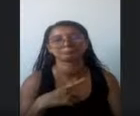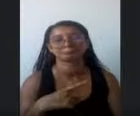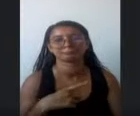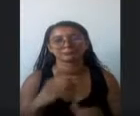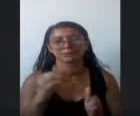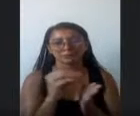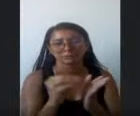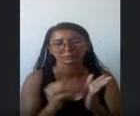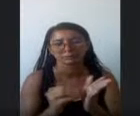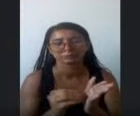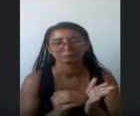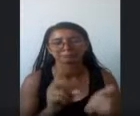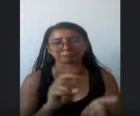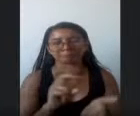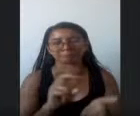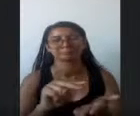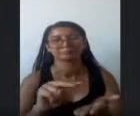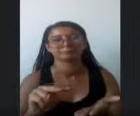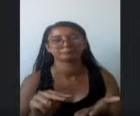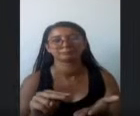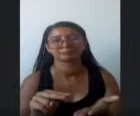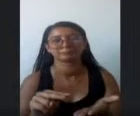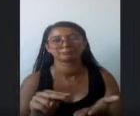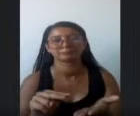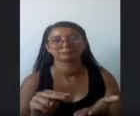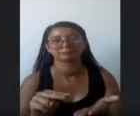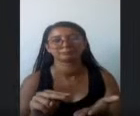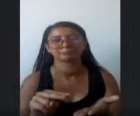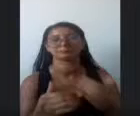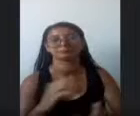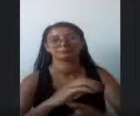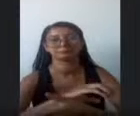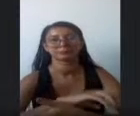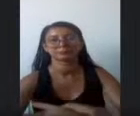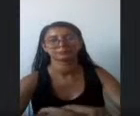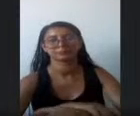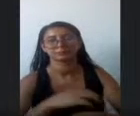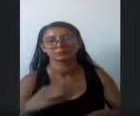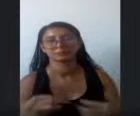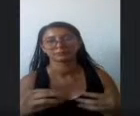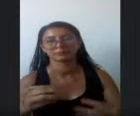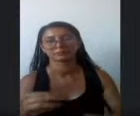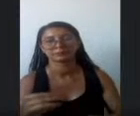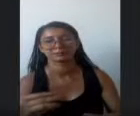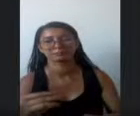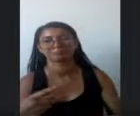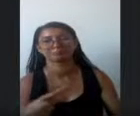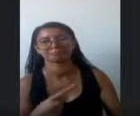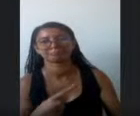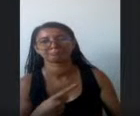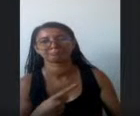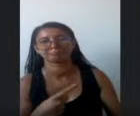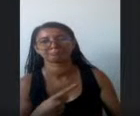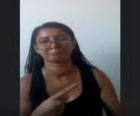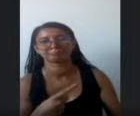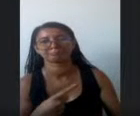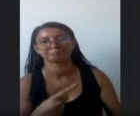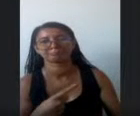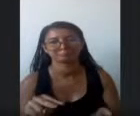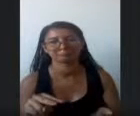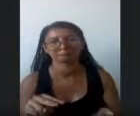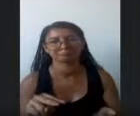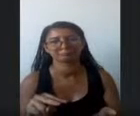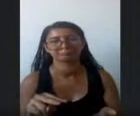Paraíba, sobretudo, desenvolve em parceria com o Ministério Público, com outras instituições. Então, assim, saudar